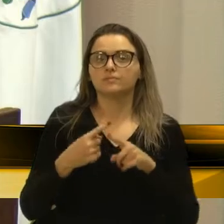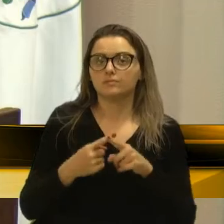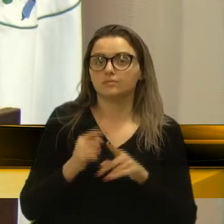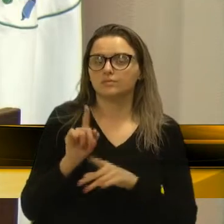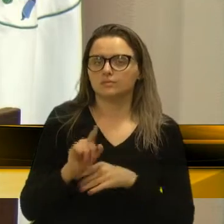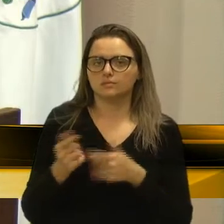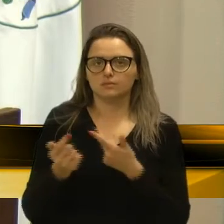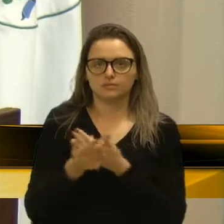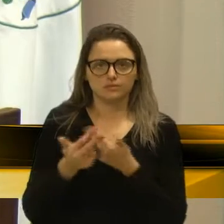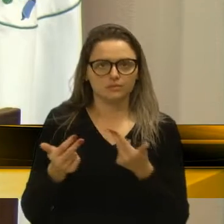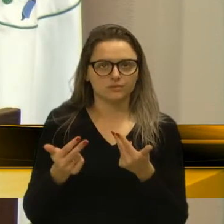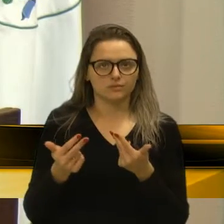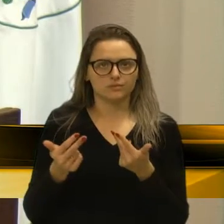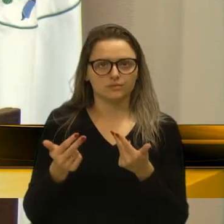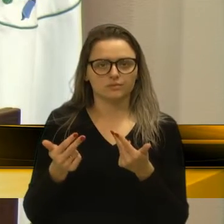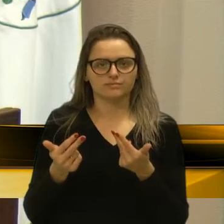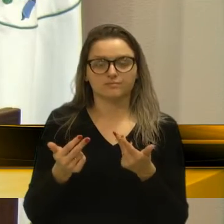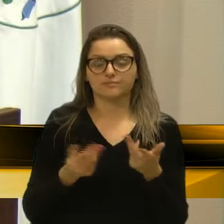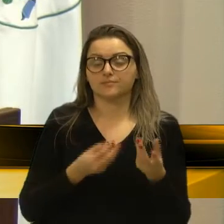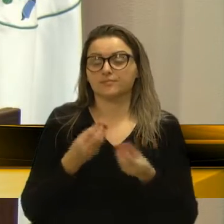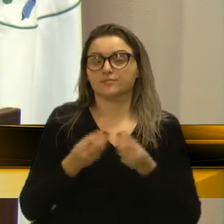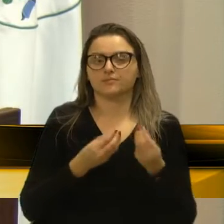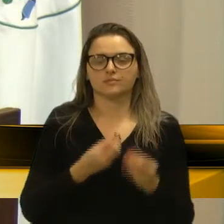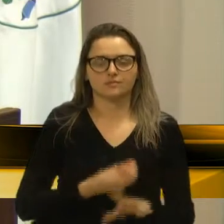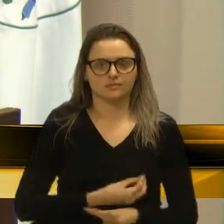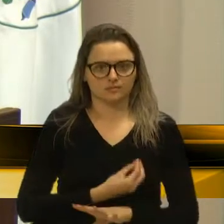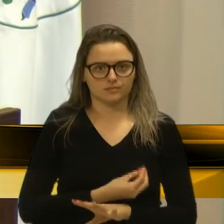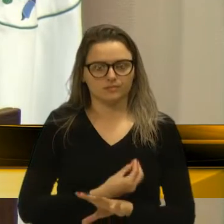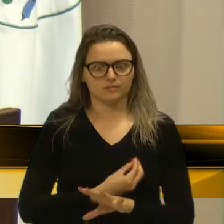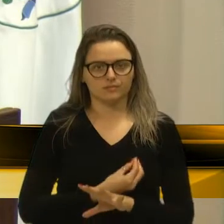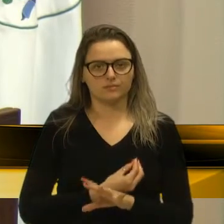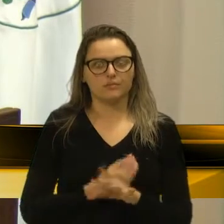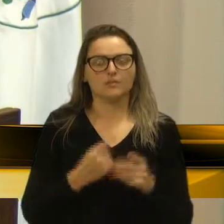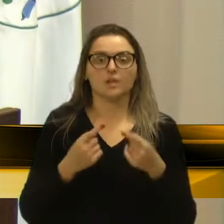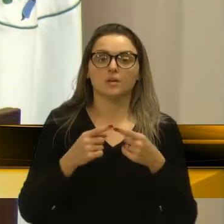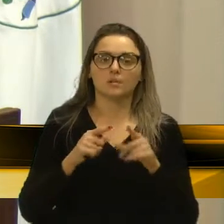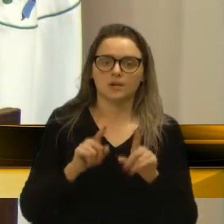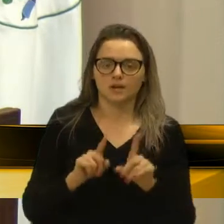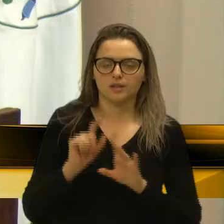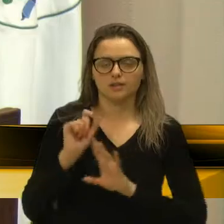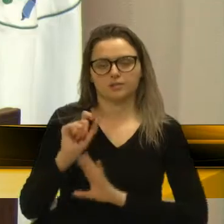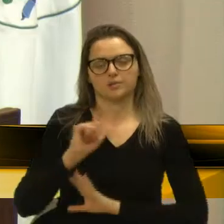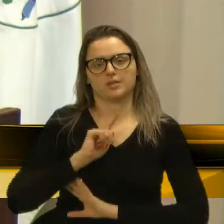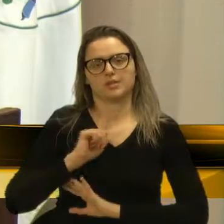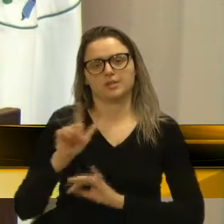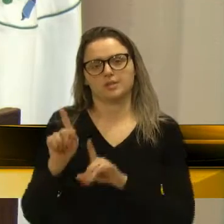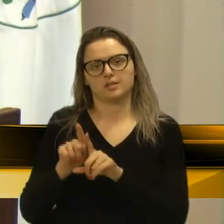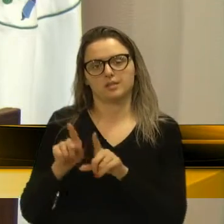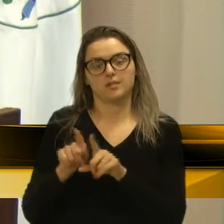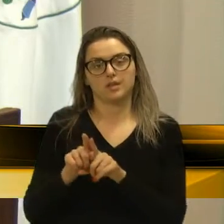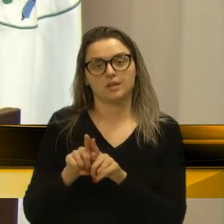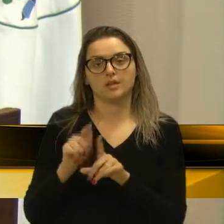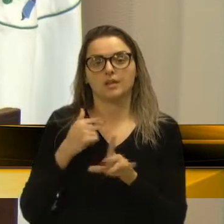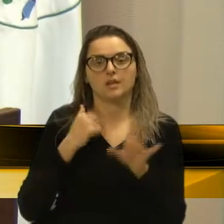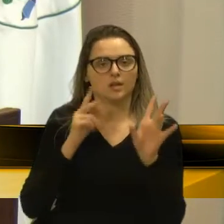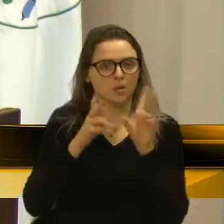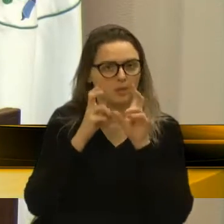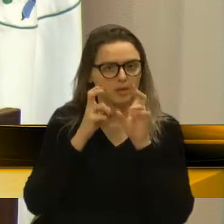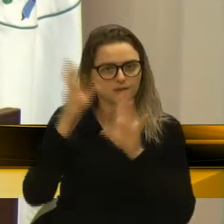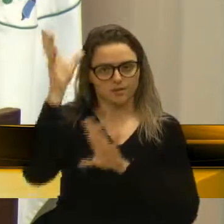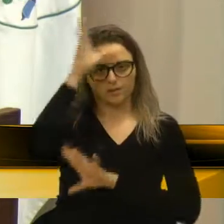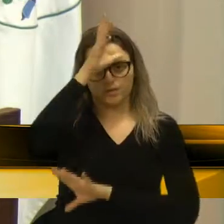questão de sobrevivência. Mas, basicamente, eu vejo que o poder público,